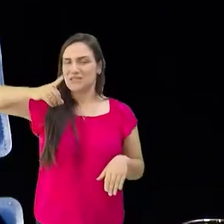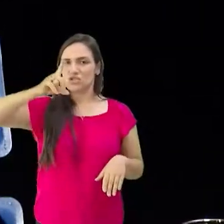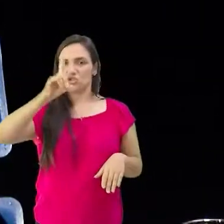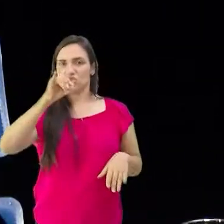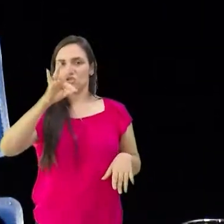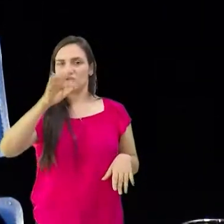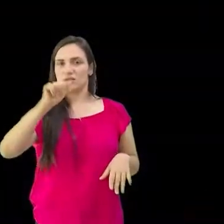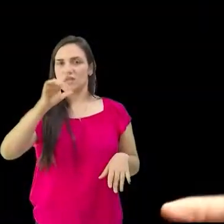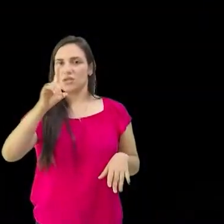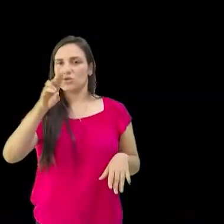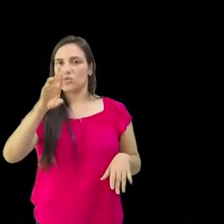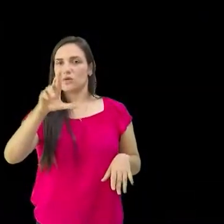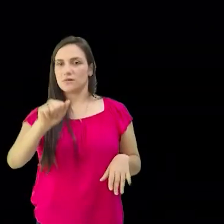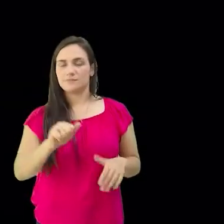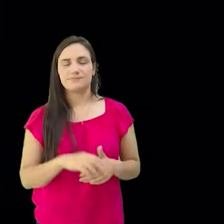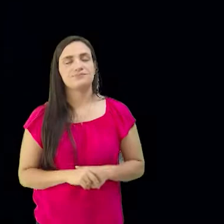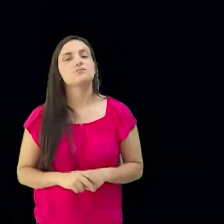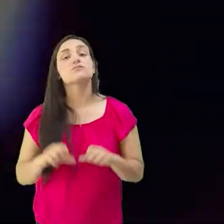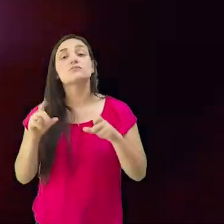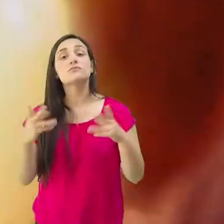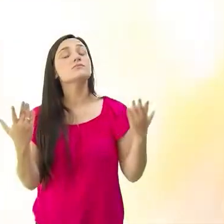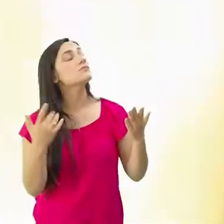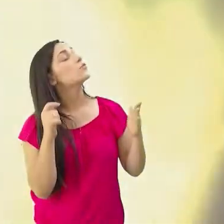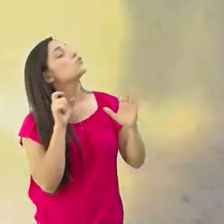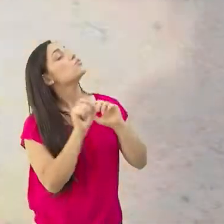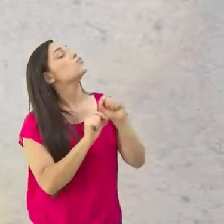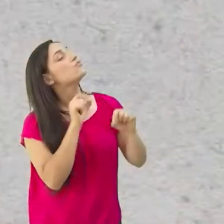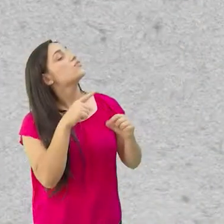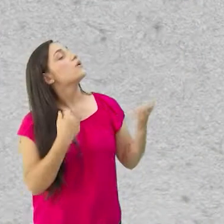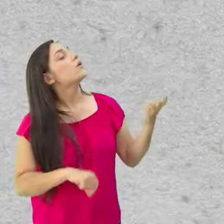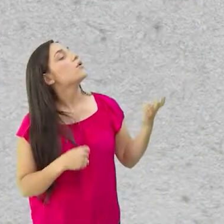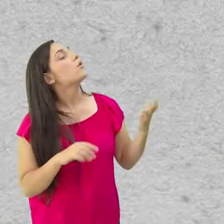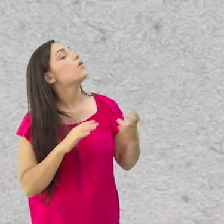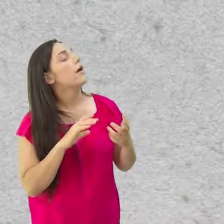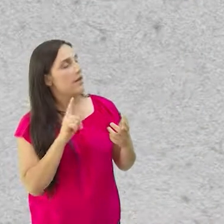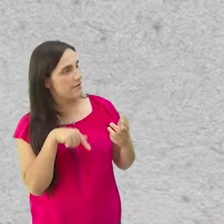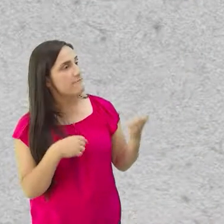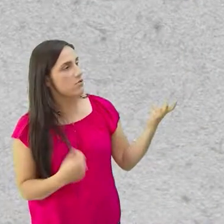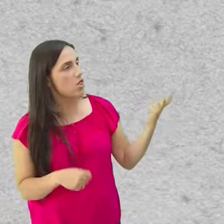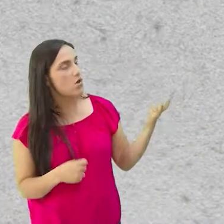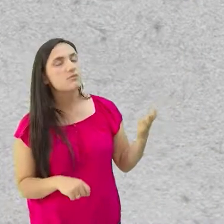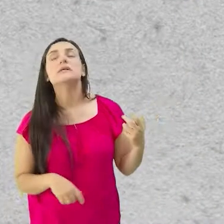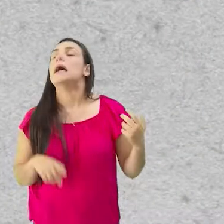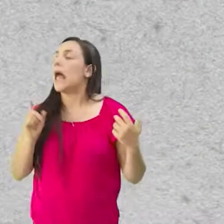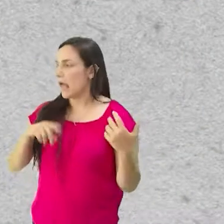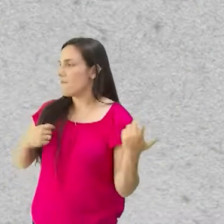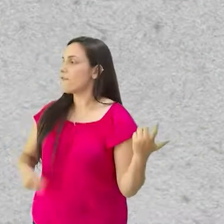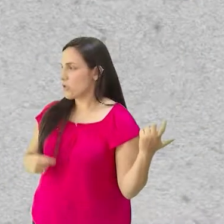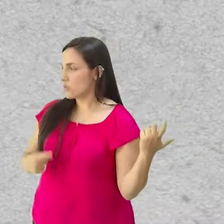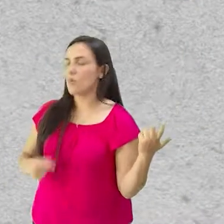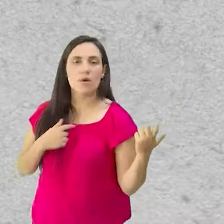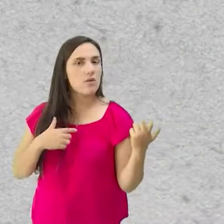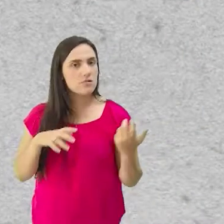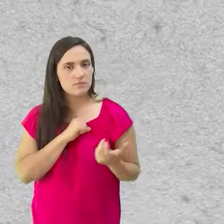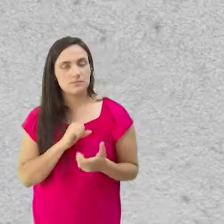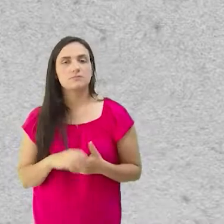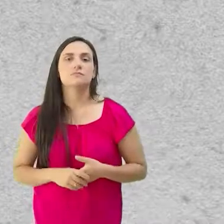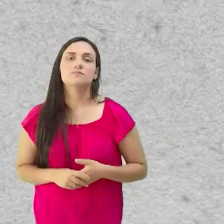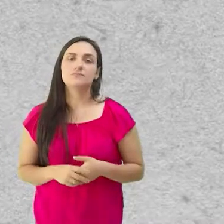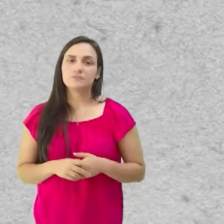que instrumentos que você... Então, eu toco violão. Violão. Né? Meu instrumento que eu me acompanho, né, Benhur? Eu